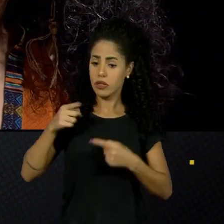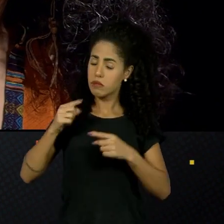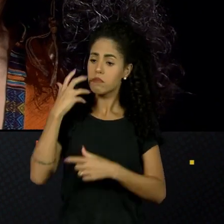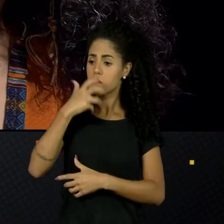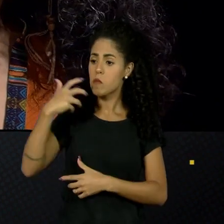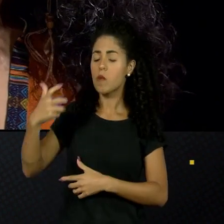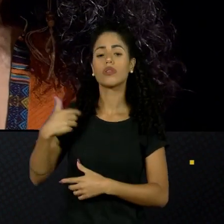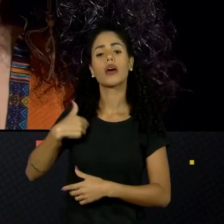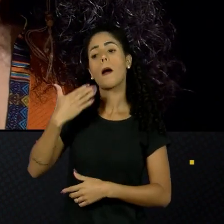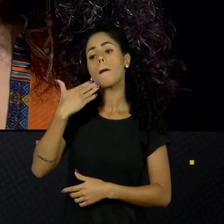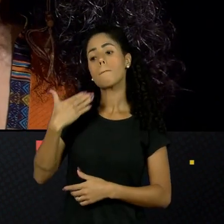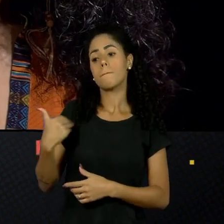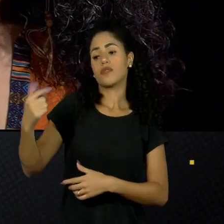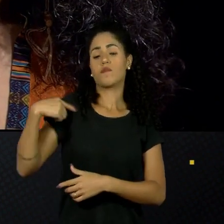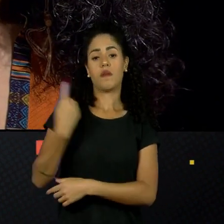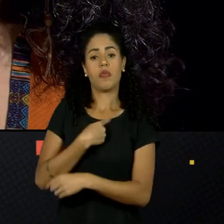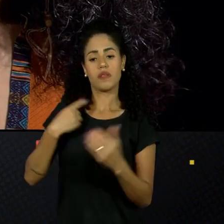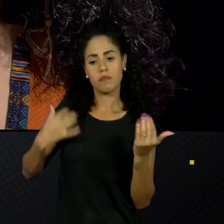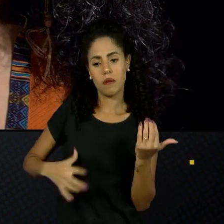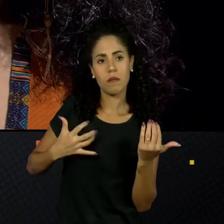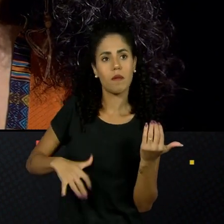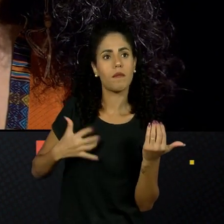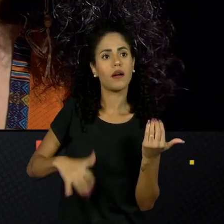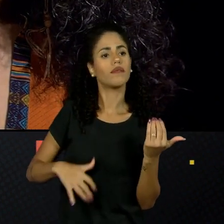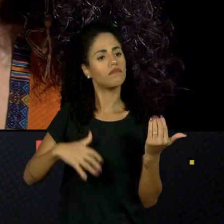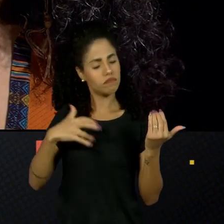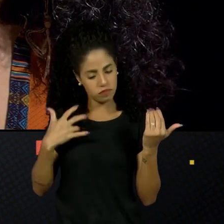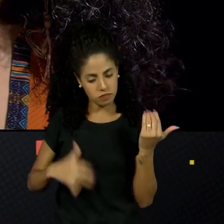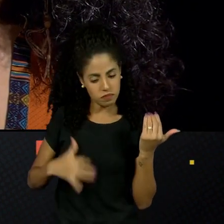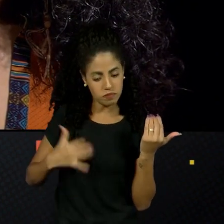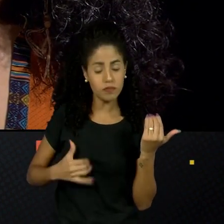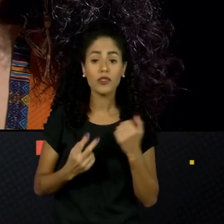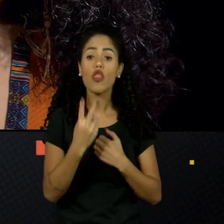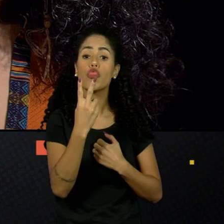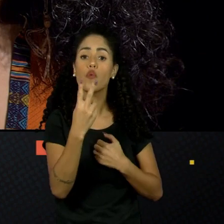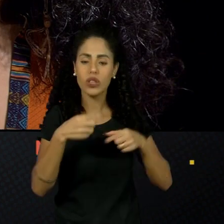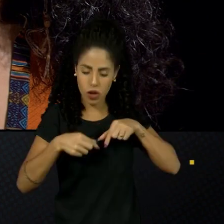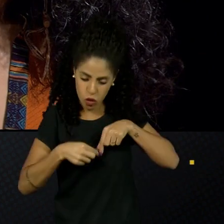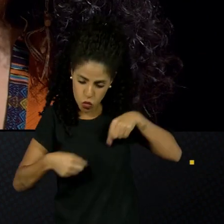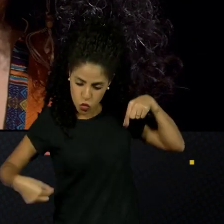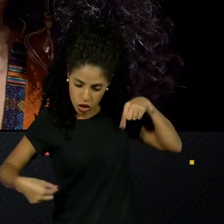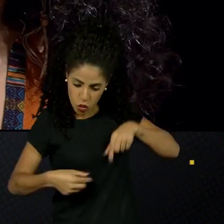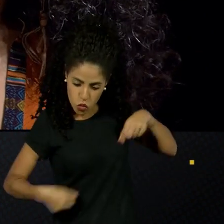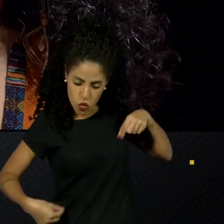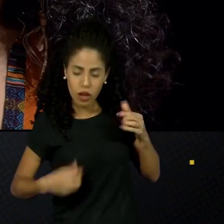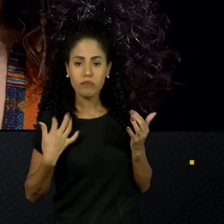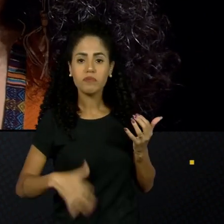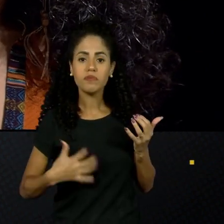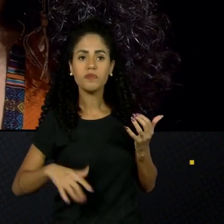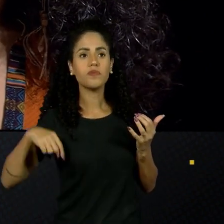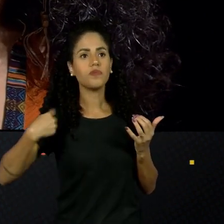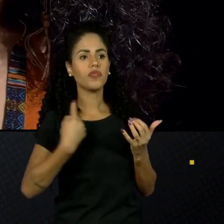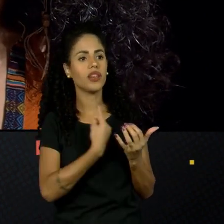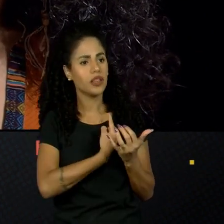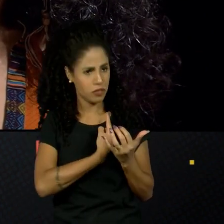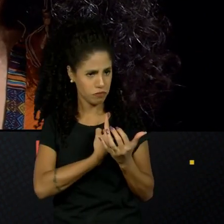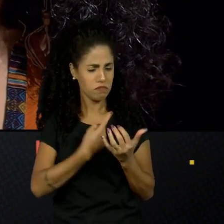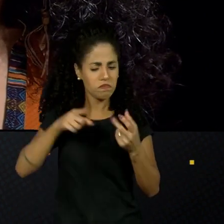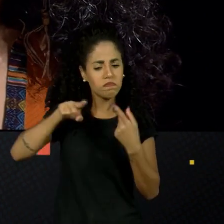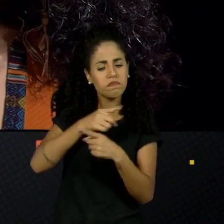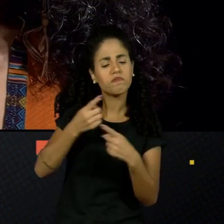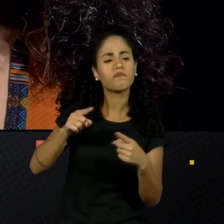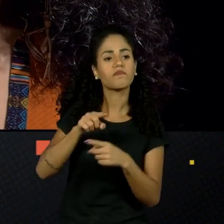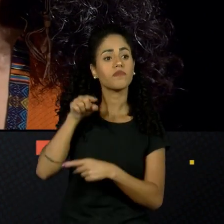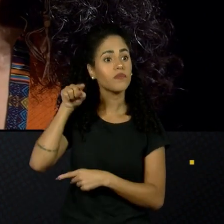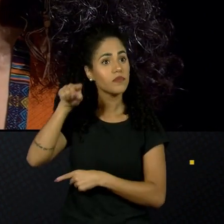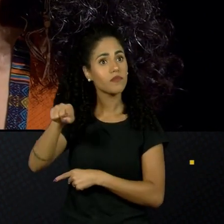música. Aí deram um violão, que eu chamei de violão banguela, porque tinha duas cordas só, e a gente cantou Malibetúlia. Quando a